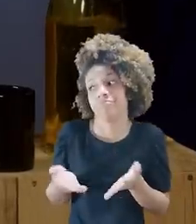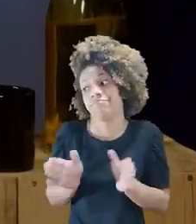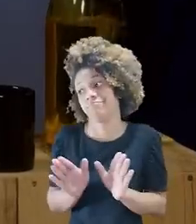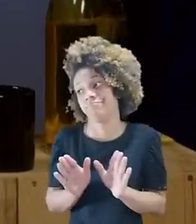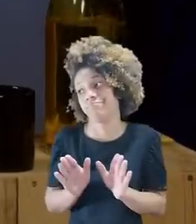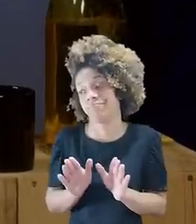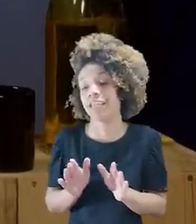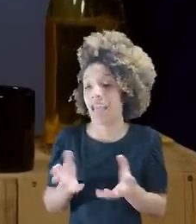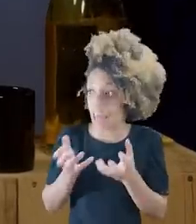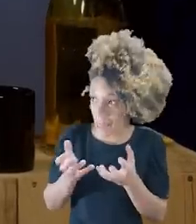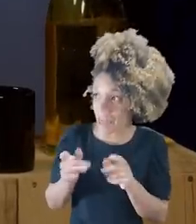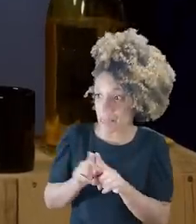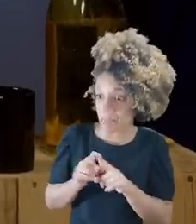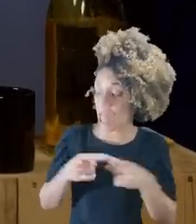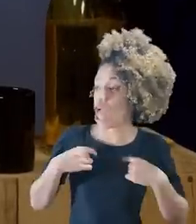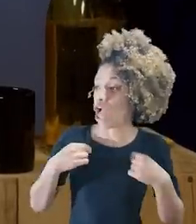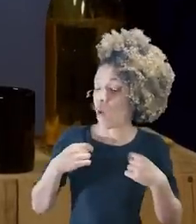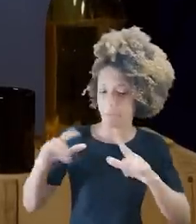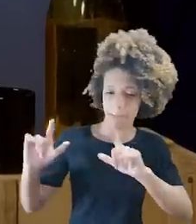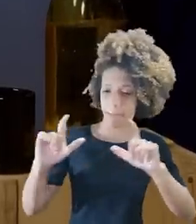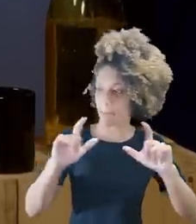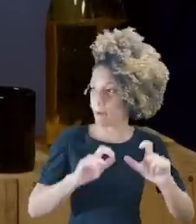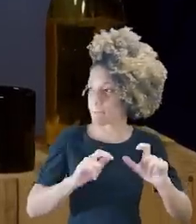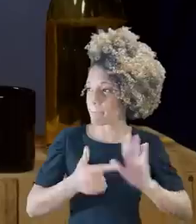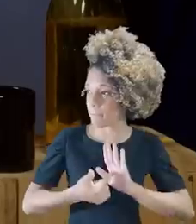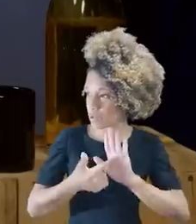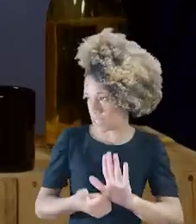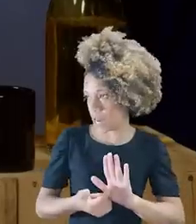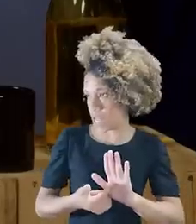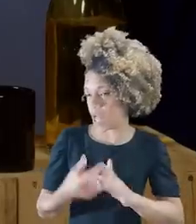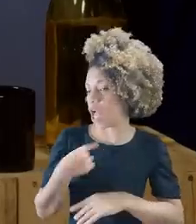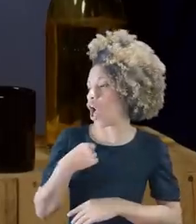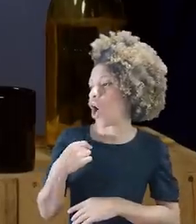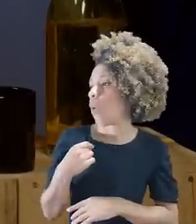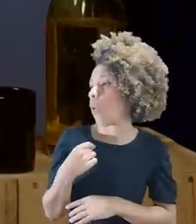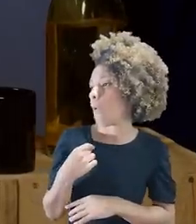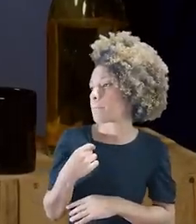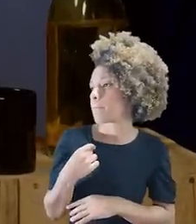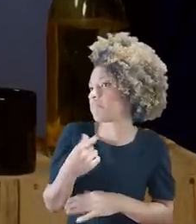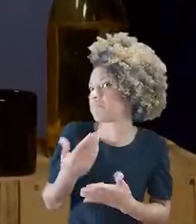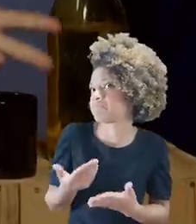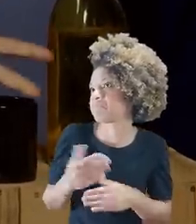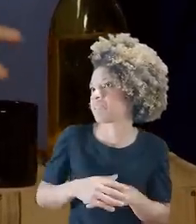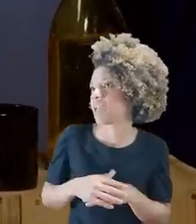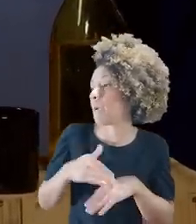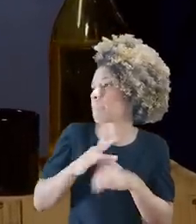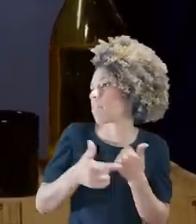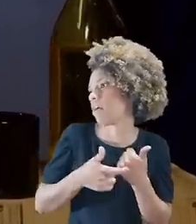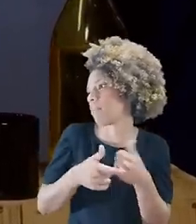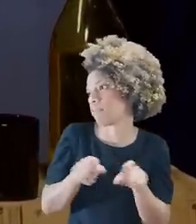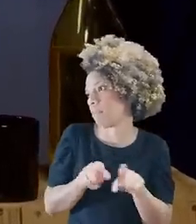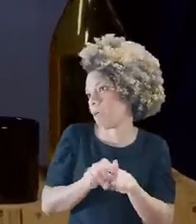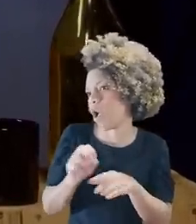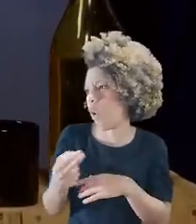a pessoa ela quer ter aquela roupa para poder mostrar o a roupa e que vai ver que vai dar mais like também ho você